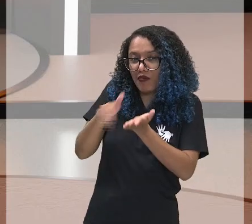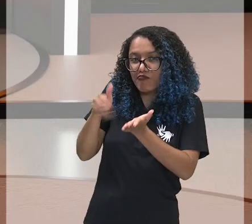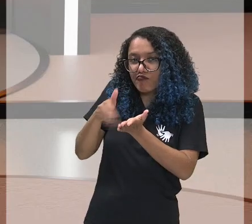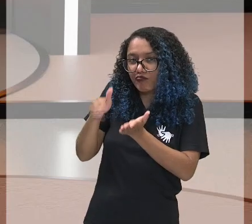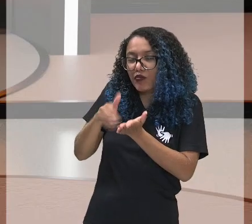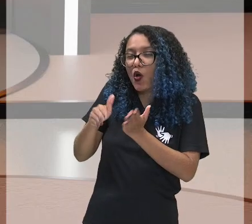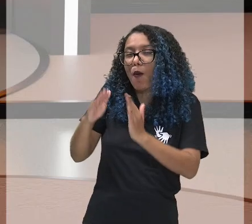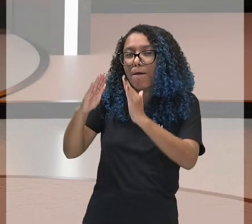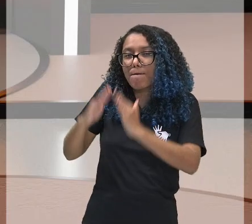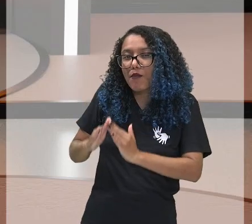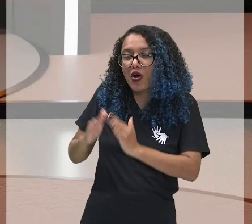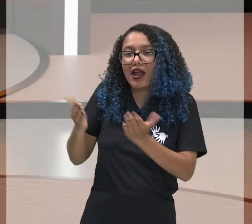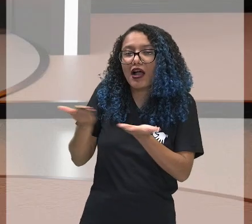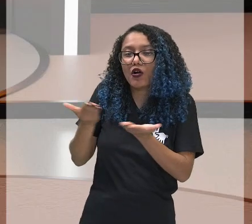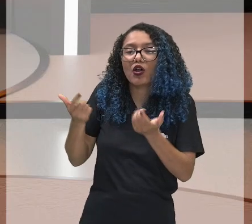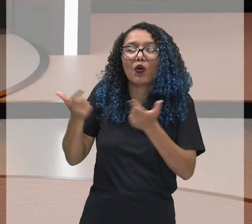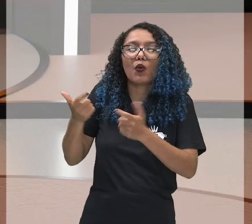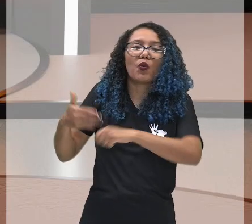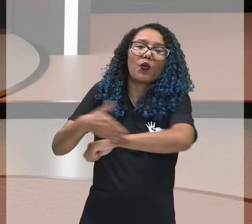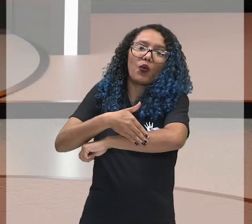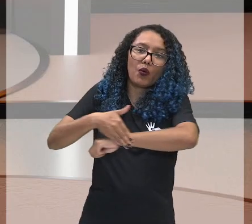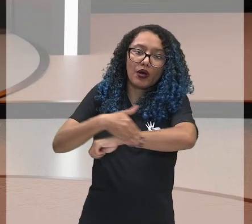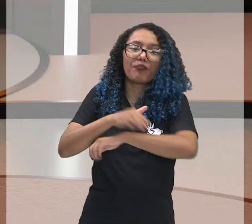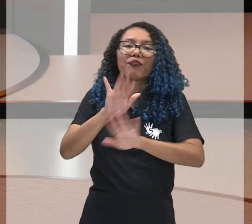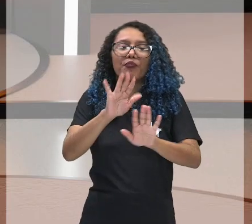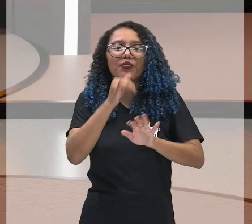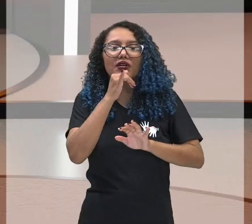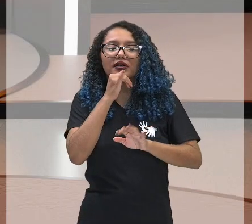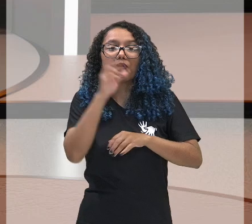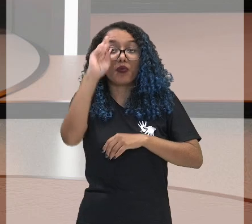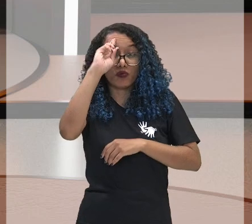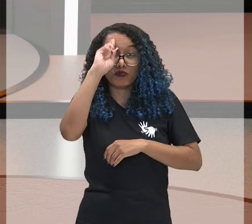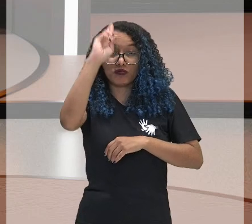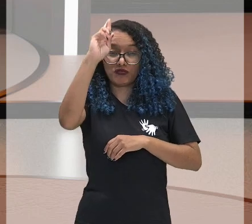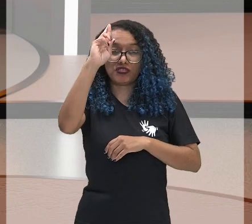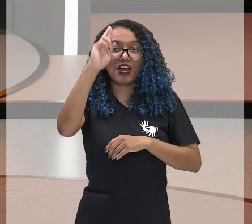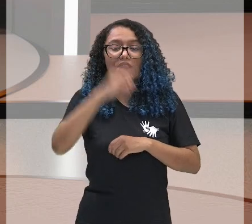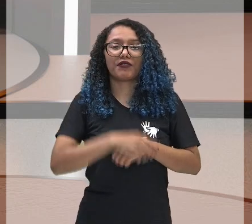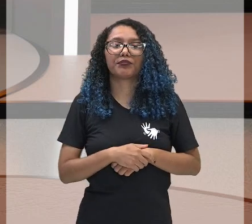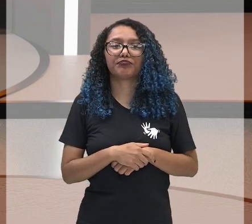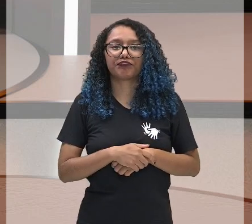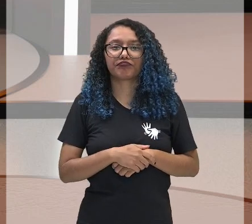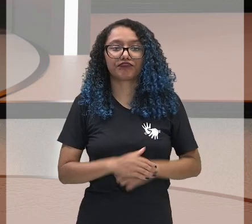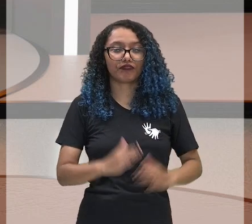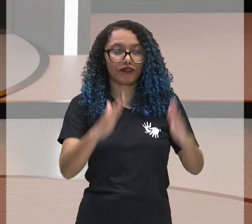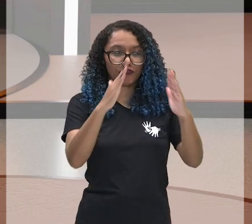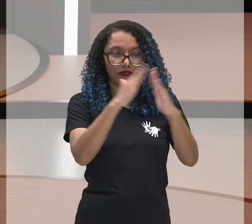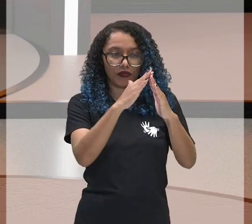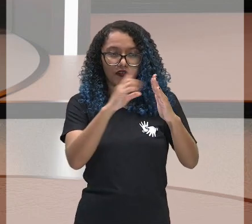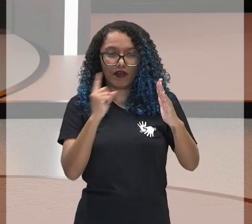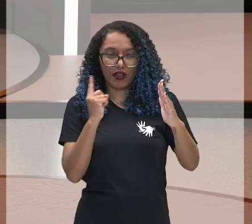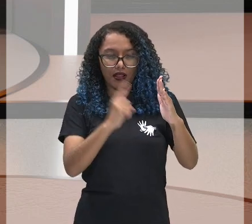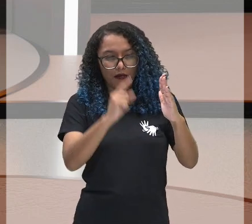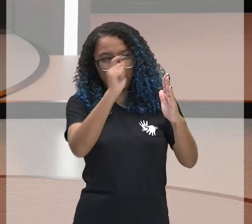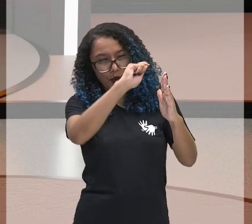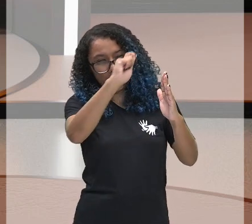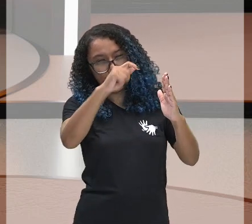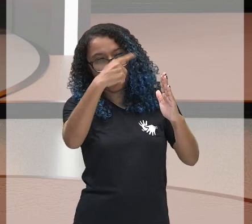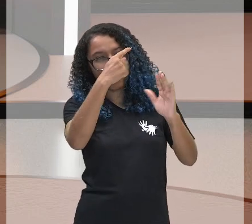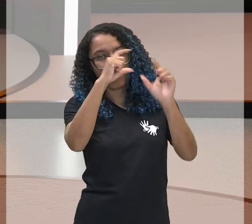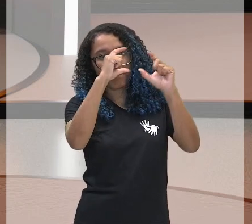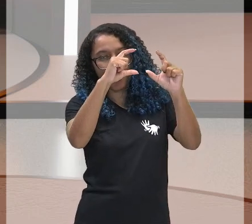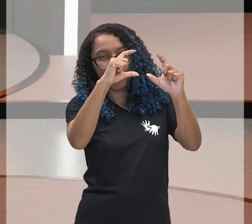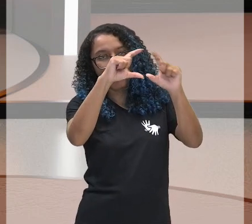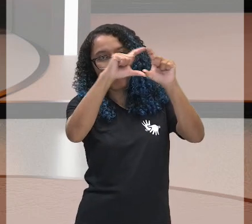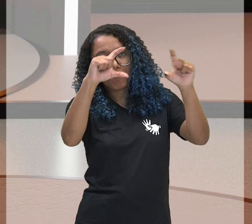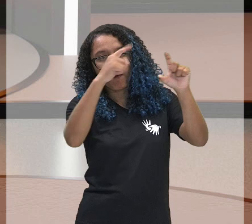de repente, uma autoridade chega na sua casa e põe a placa ali PR, dizendo o seguinte: